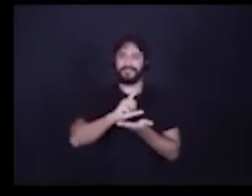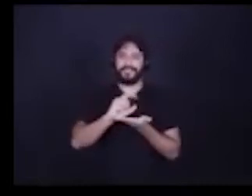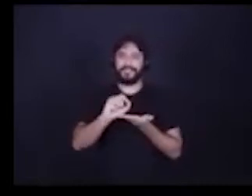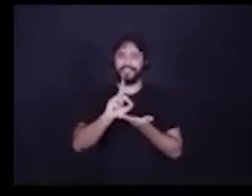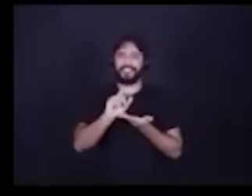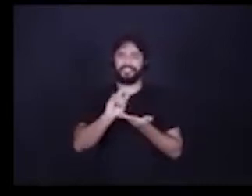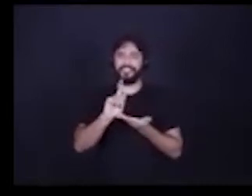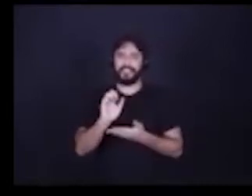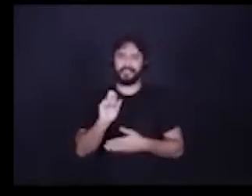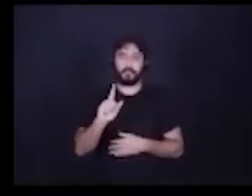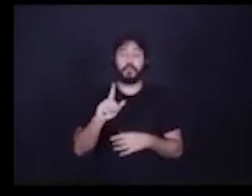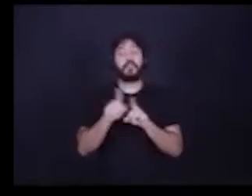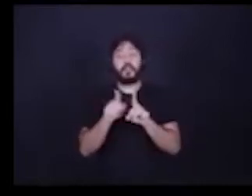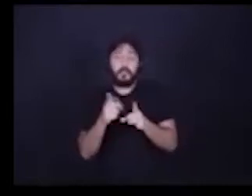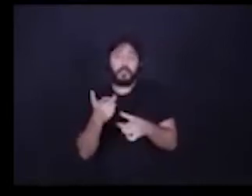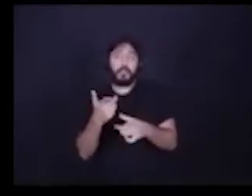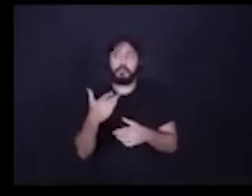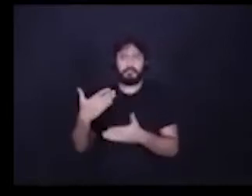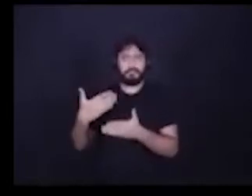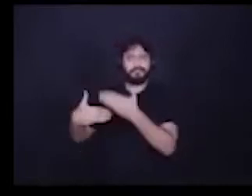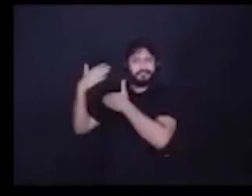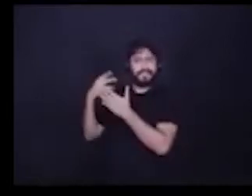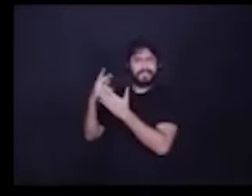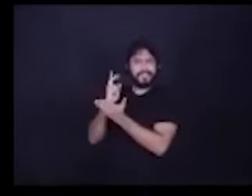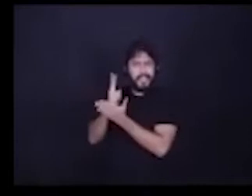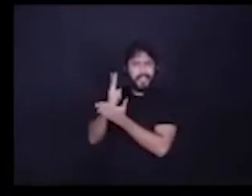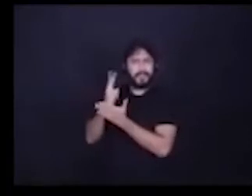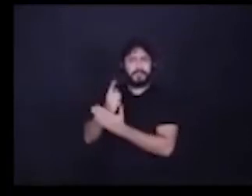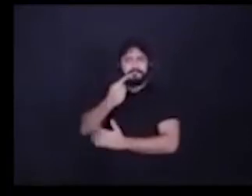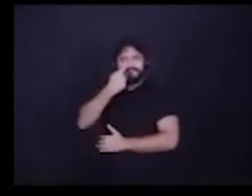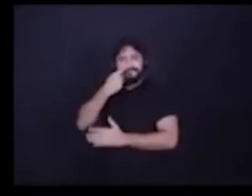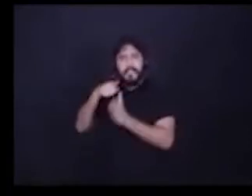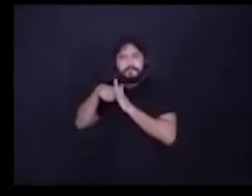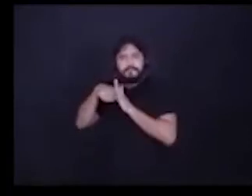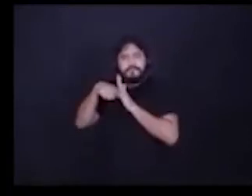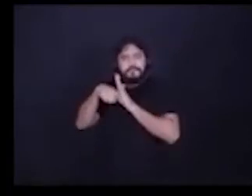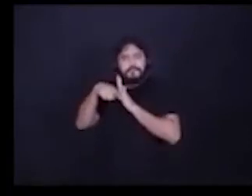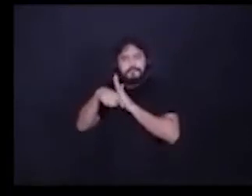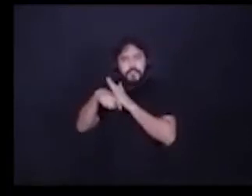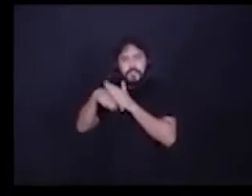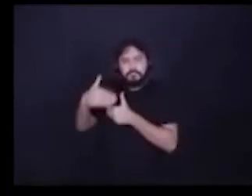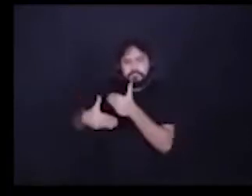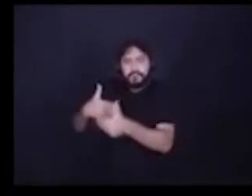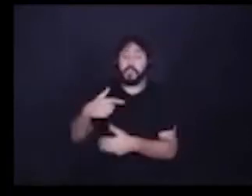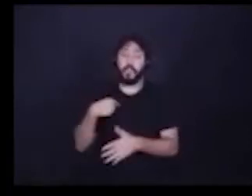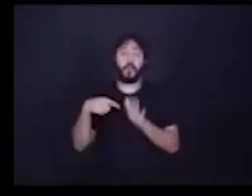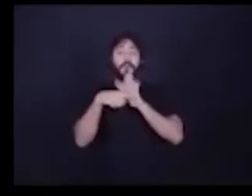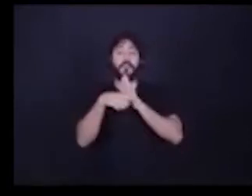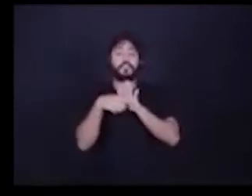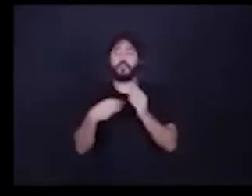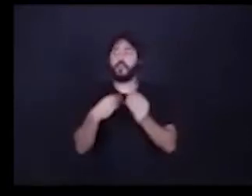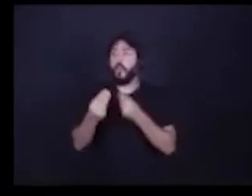Além disso, desde sempre me considerei pesquisador. Eu pesquiso muito como que todas as outras áreas